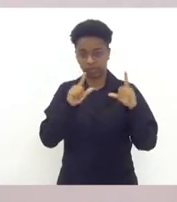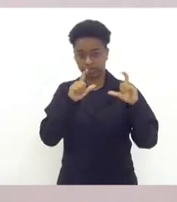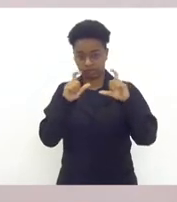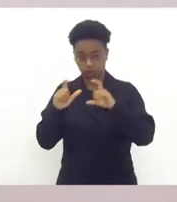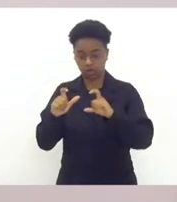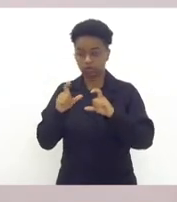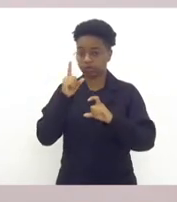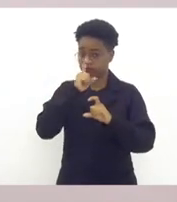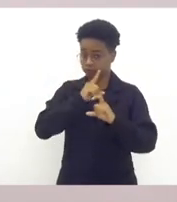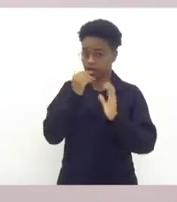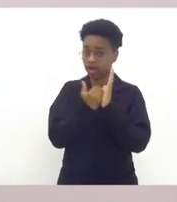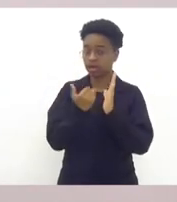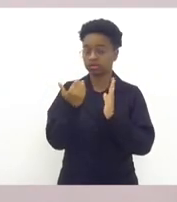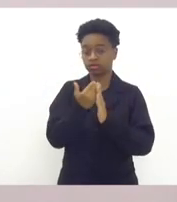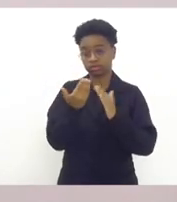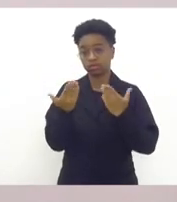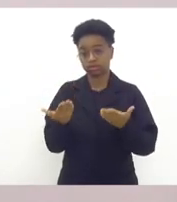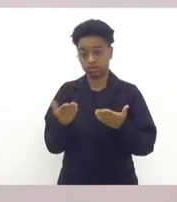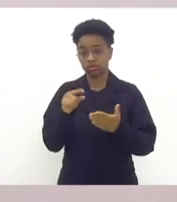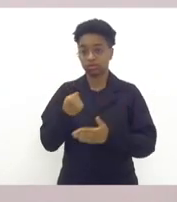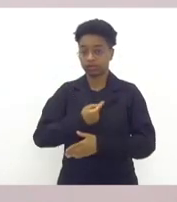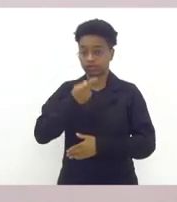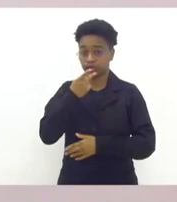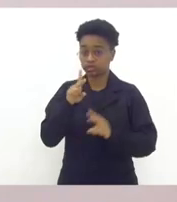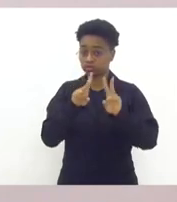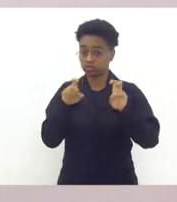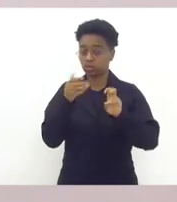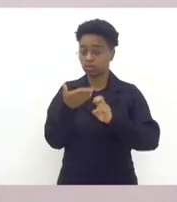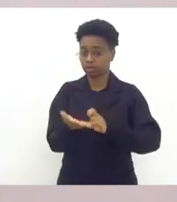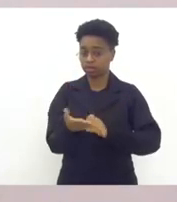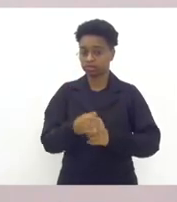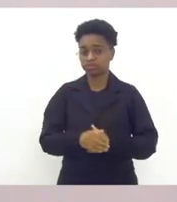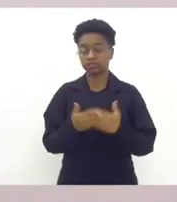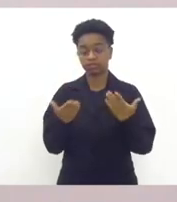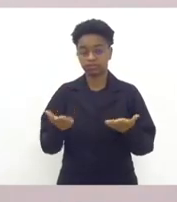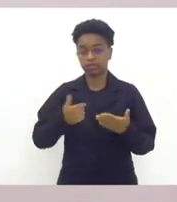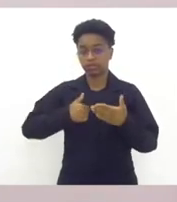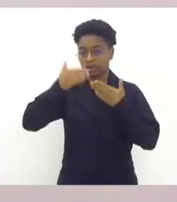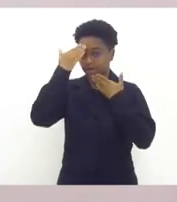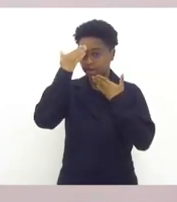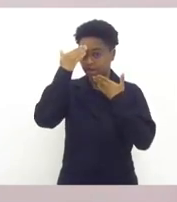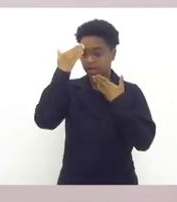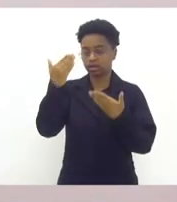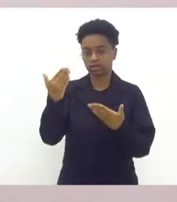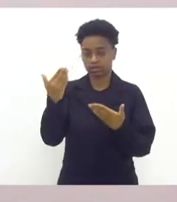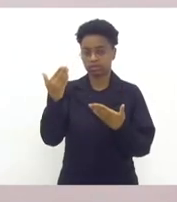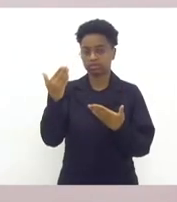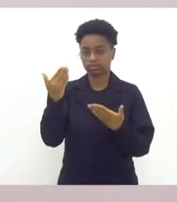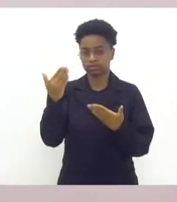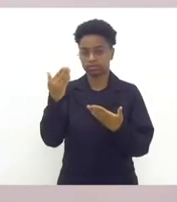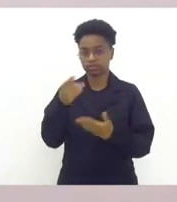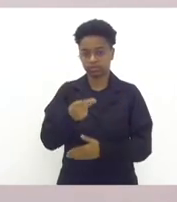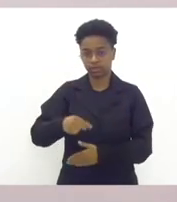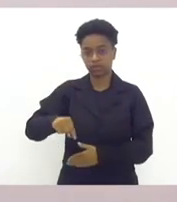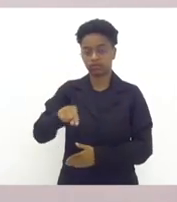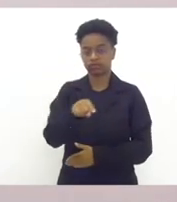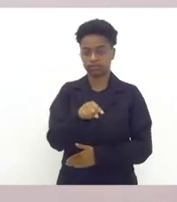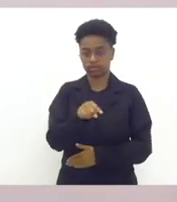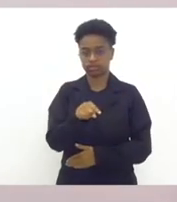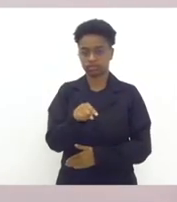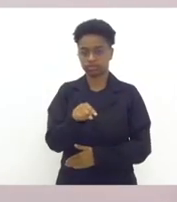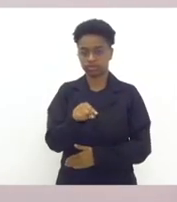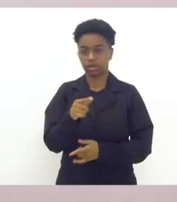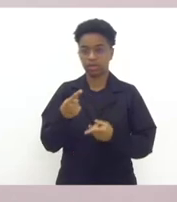extremamente falho. É disso que se trata. Então, eu agradeço demais a vocês por